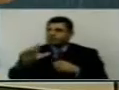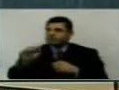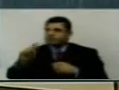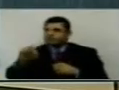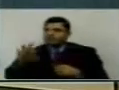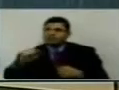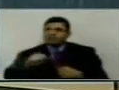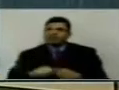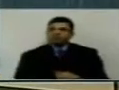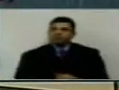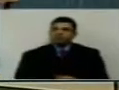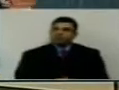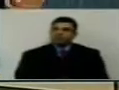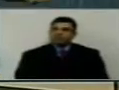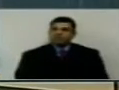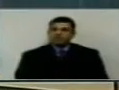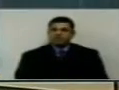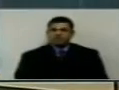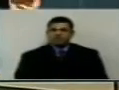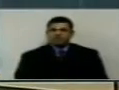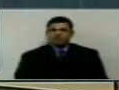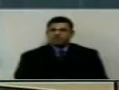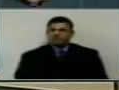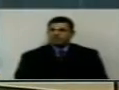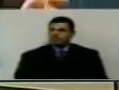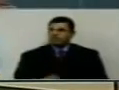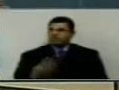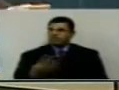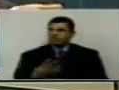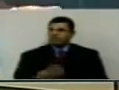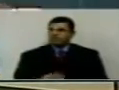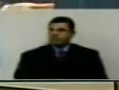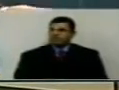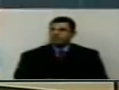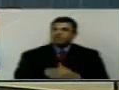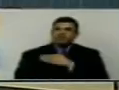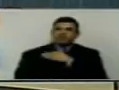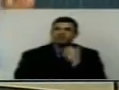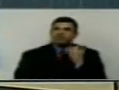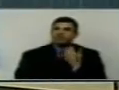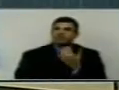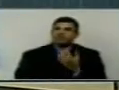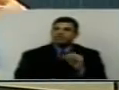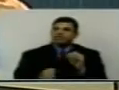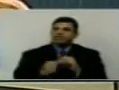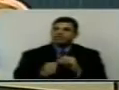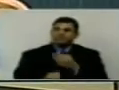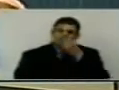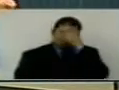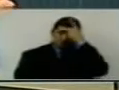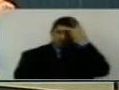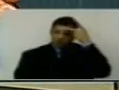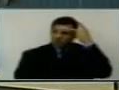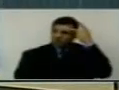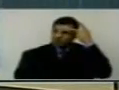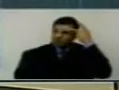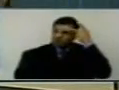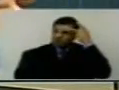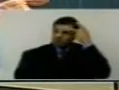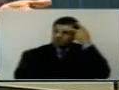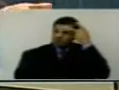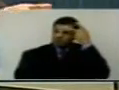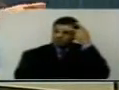venceu. O La Salle pegou aqueles 4 meninos órfãos e fez gente, e fez